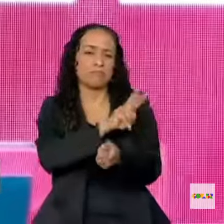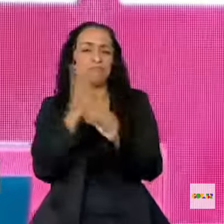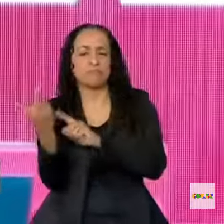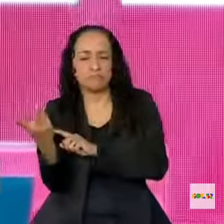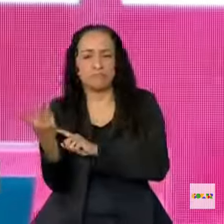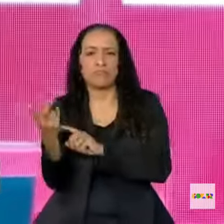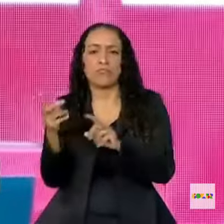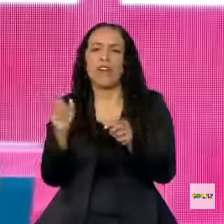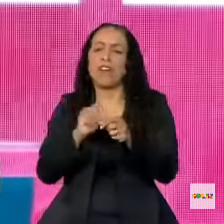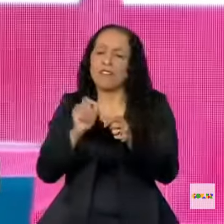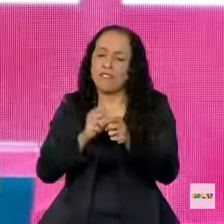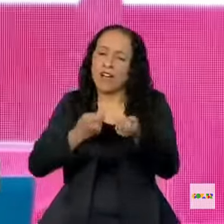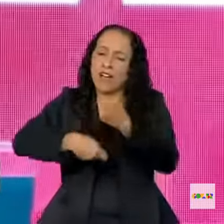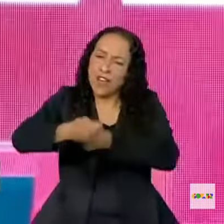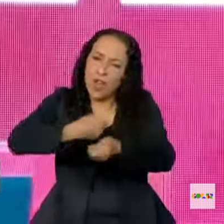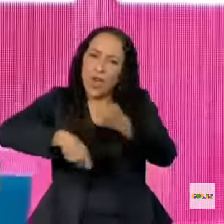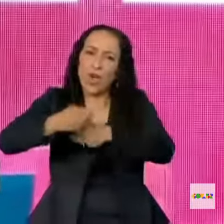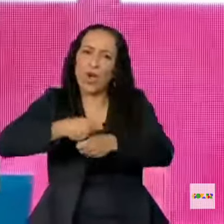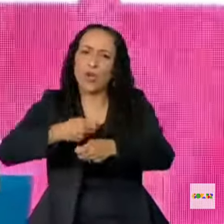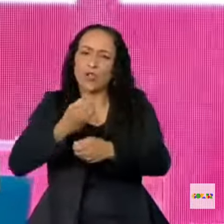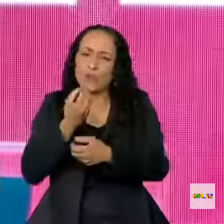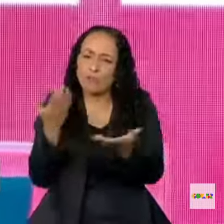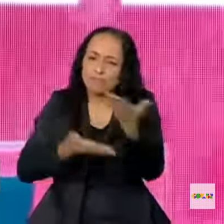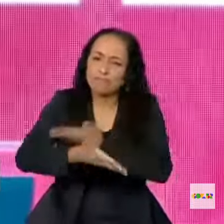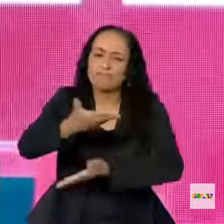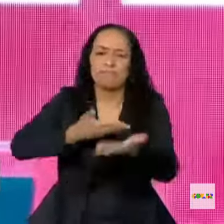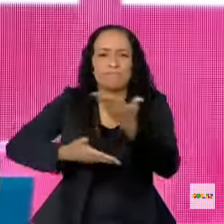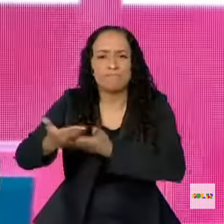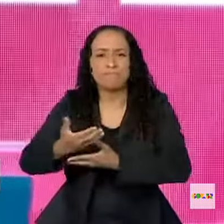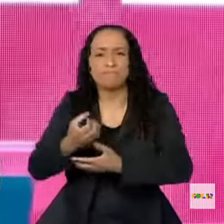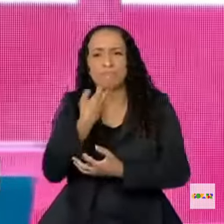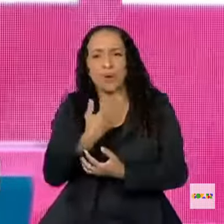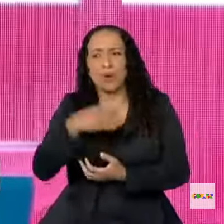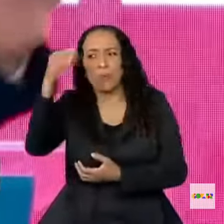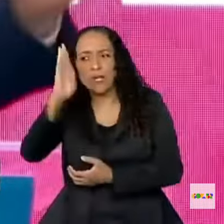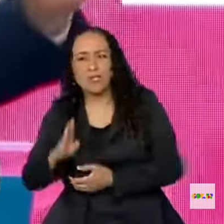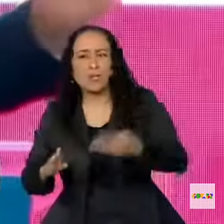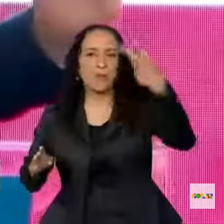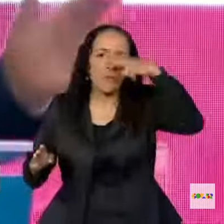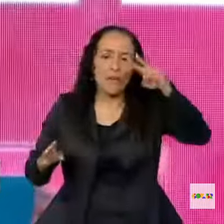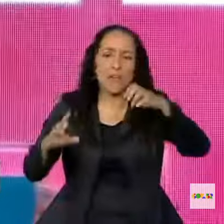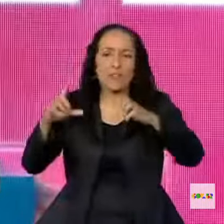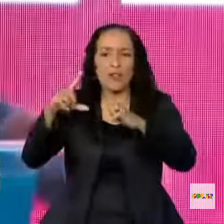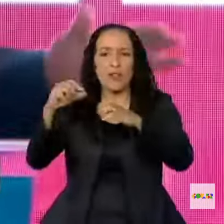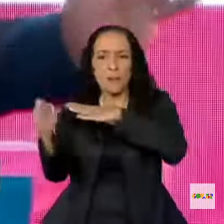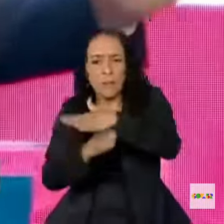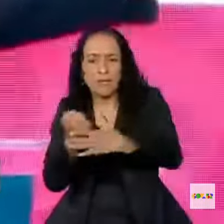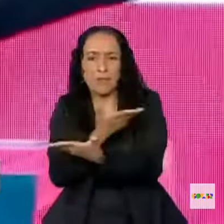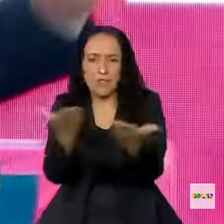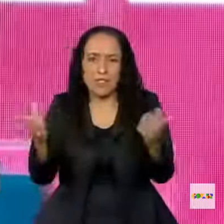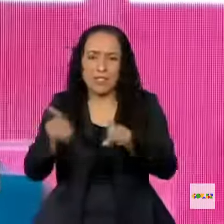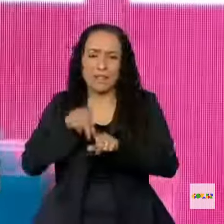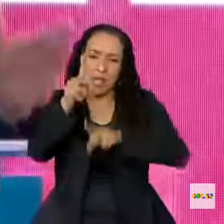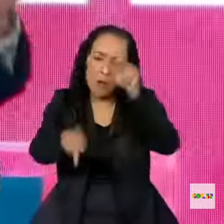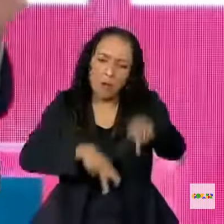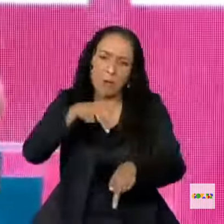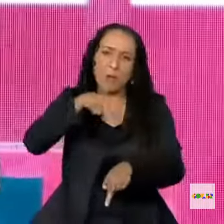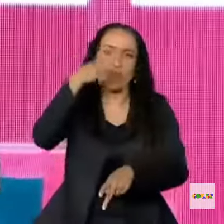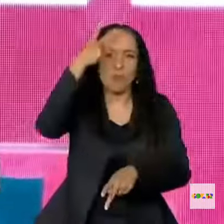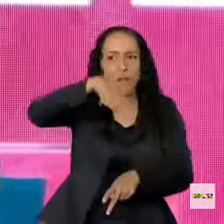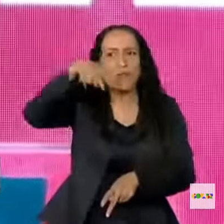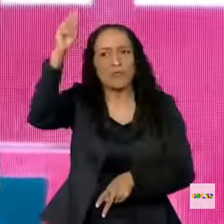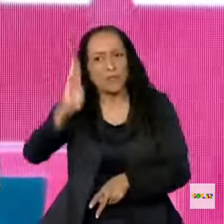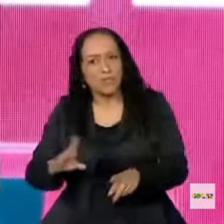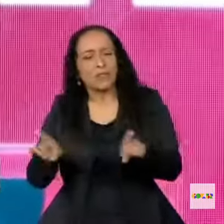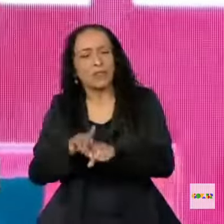façam os negócios que seja bom para o Brasil para o México para as empresas de vocês e para o povo mexicano bril um